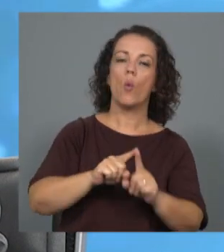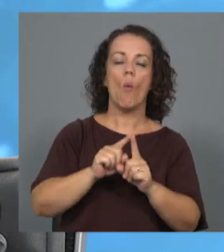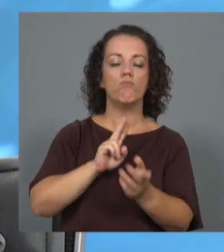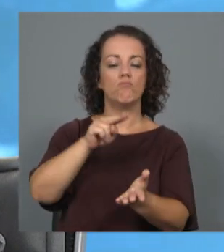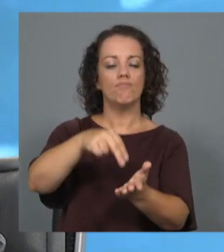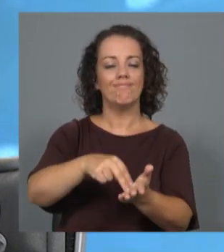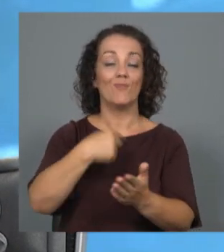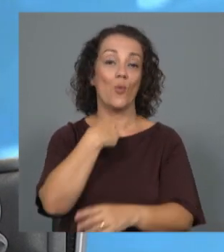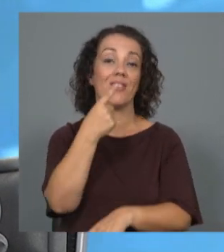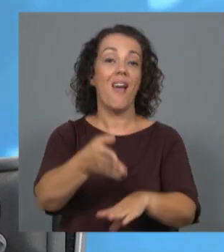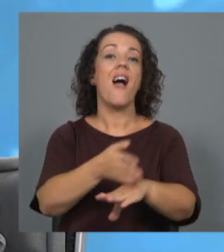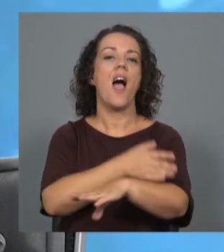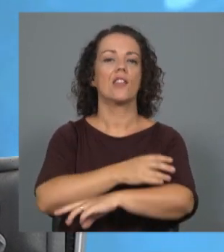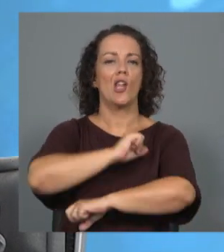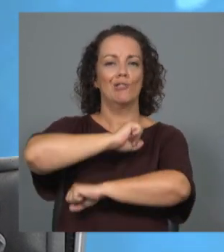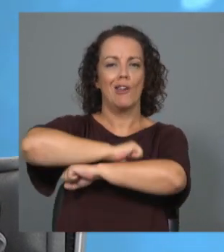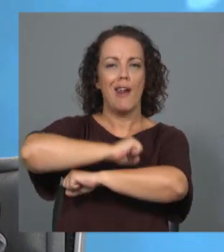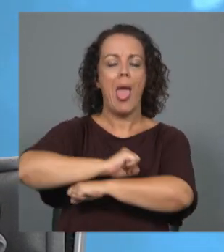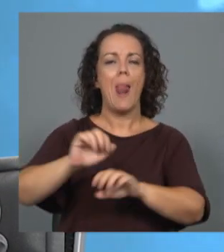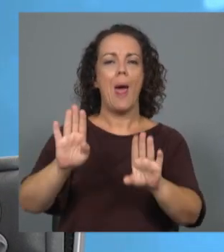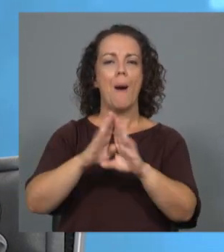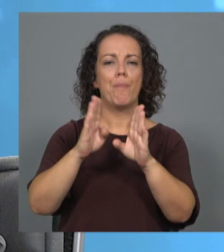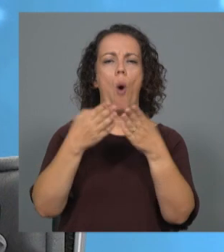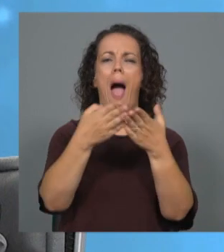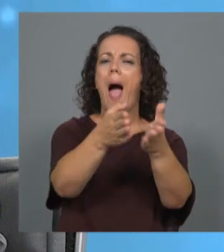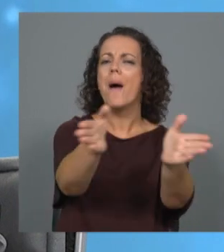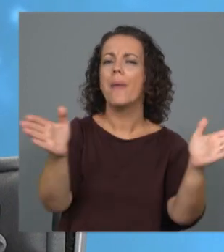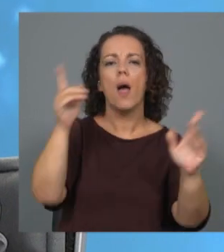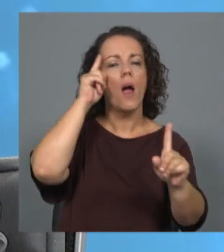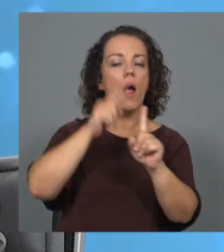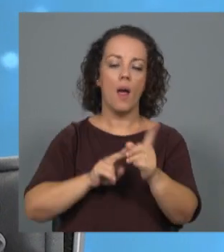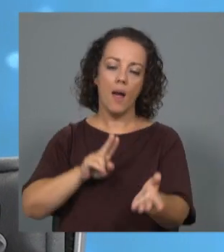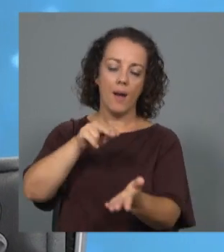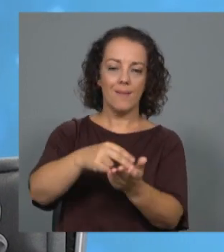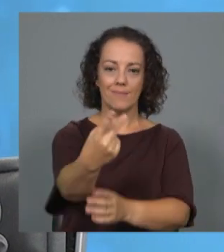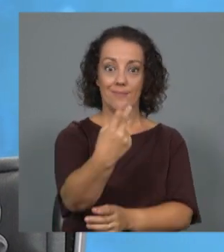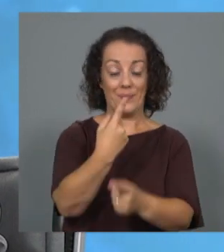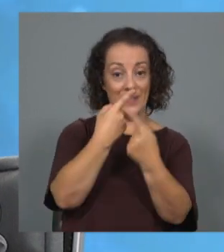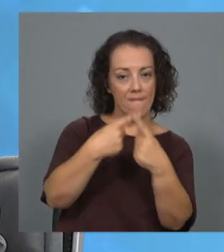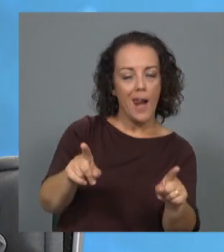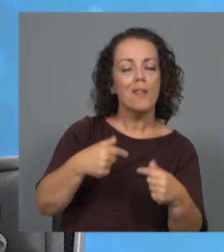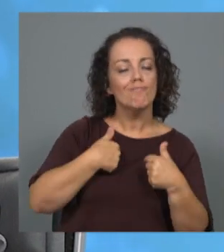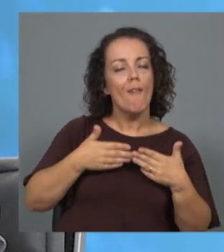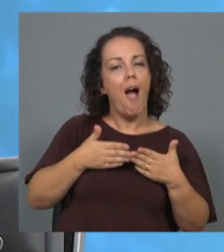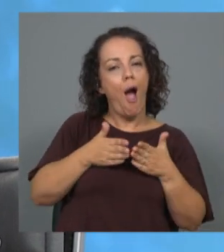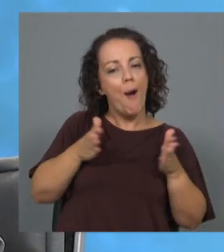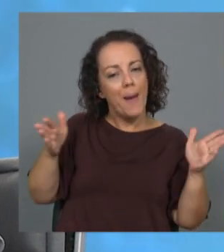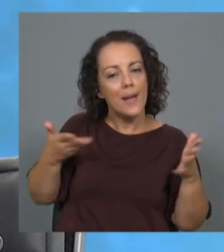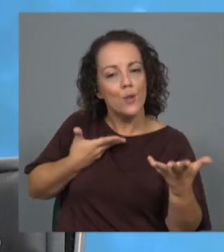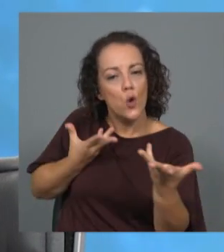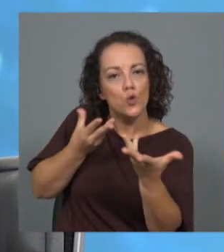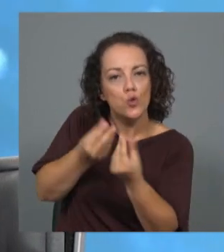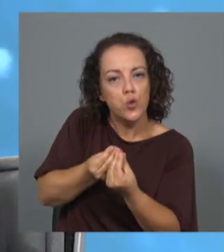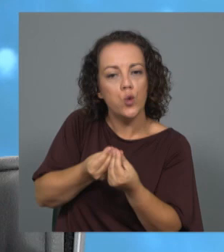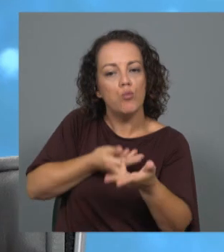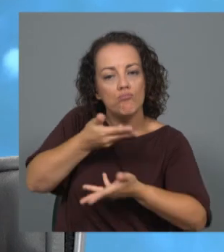as portas abertas, janelas escancaradas, aberto ao diferente. E a partir daí, juntos, podemos